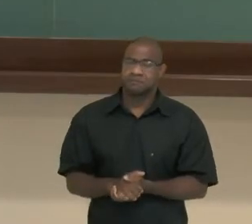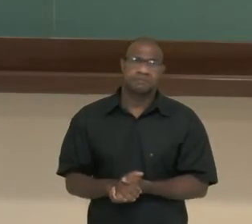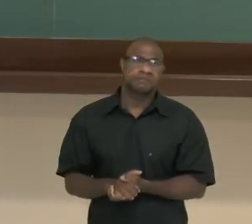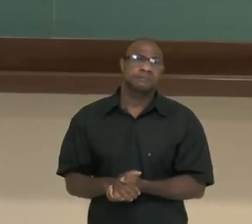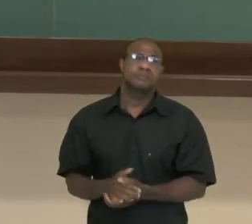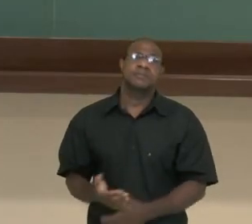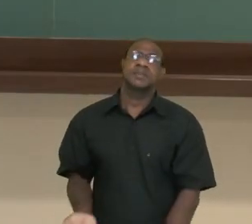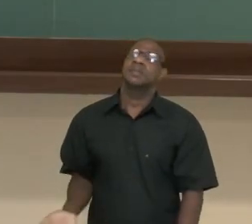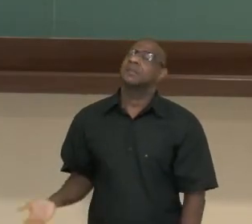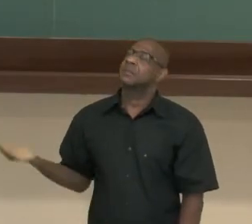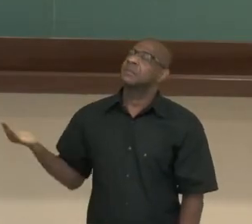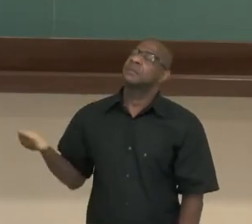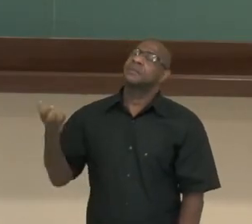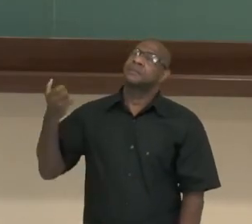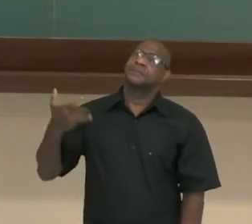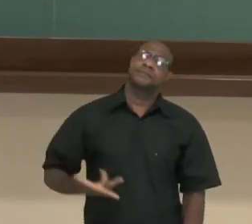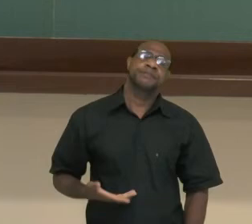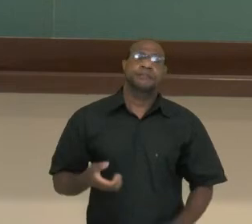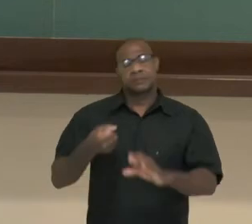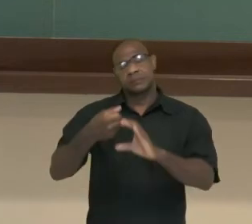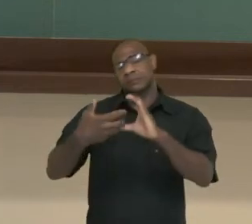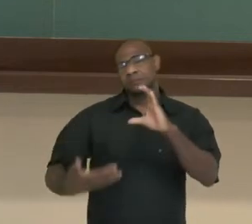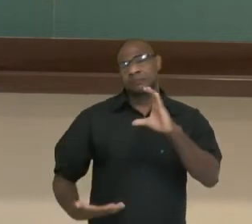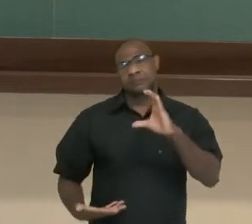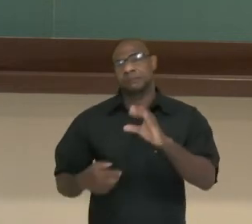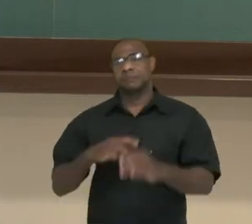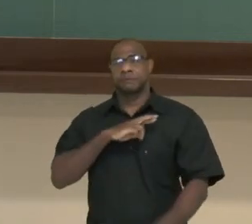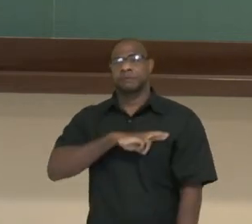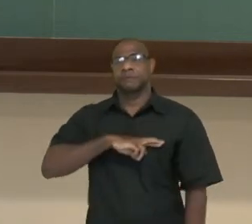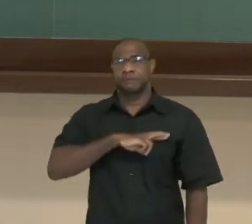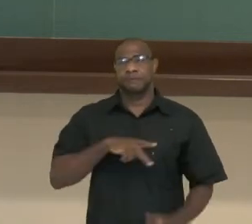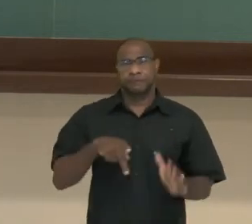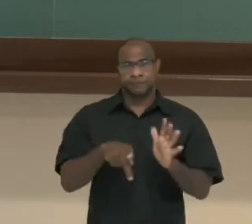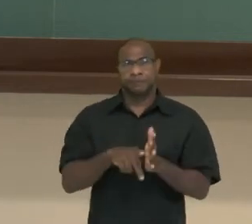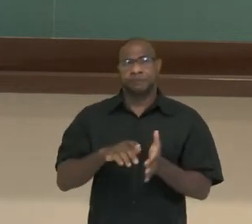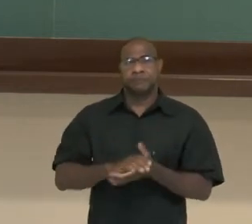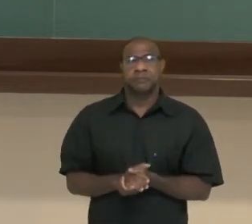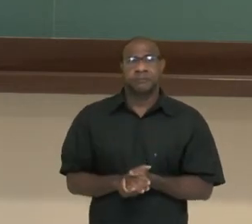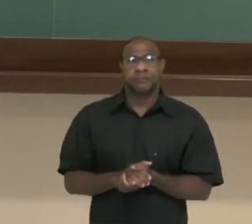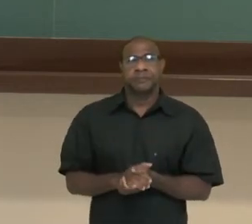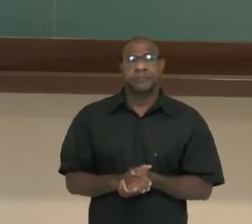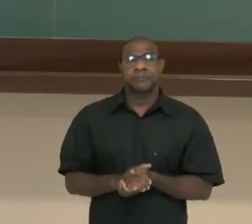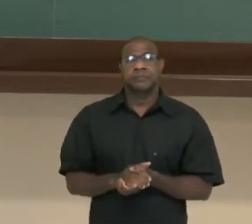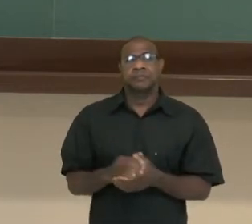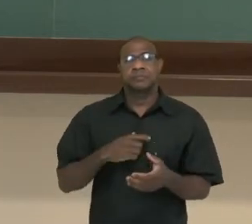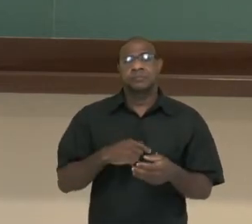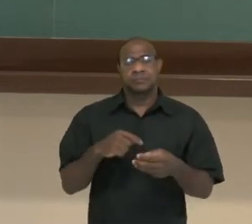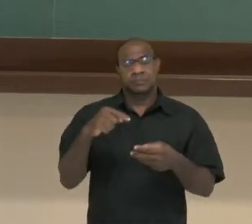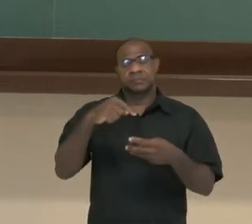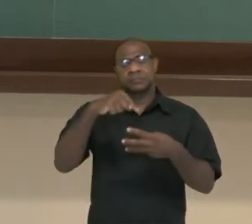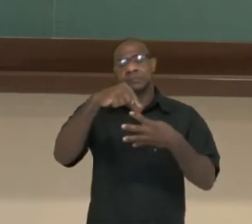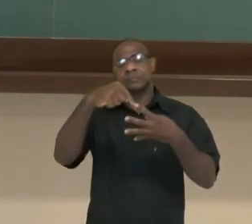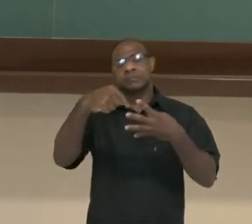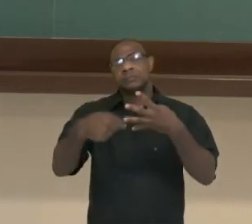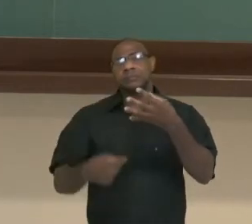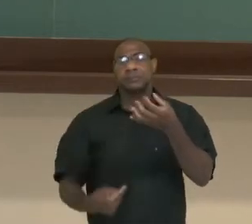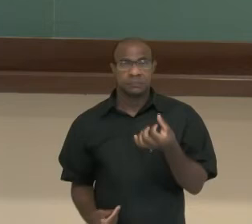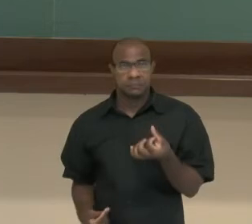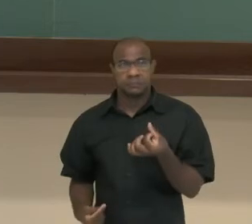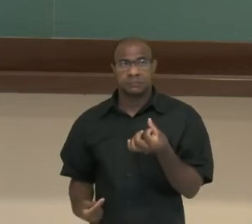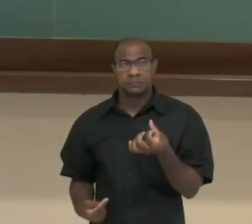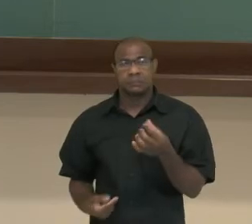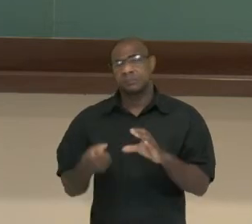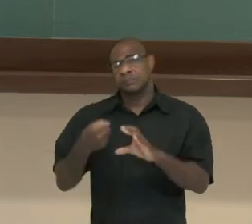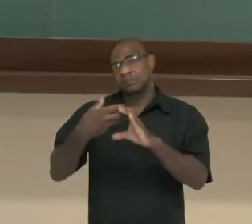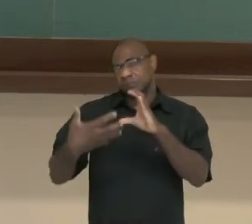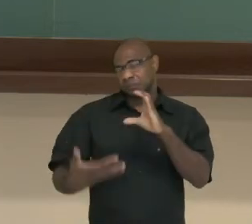Aqui nós vamos trabalhar com as características do romance. Então, elaborei aqui 6